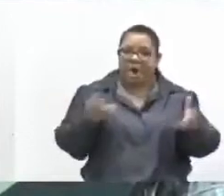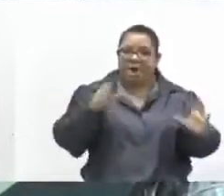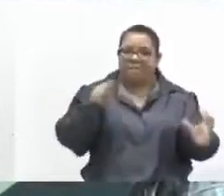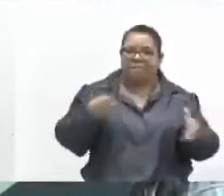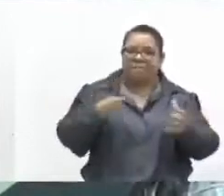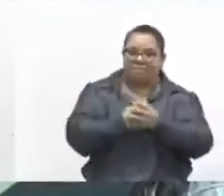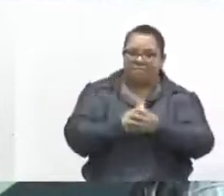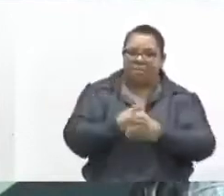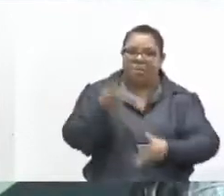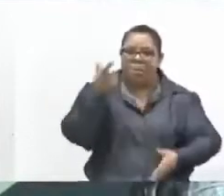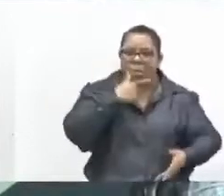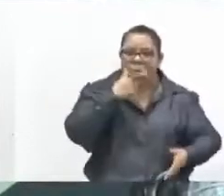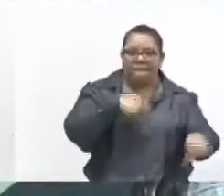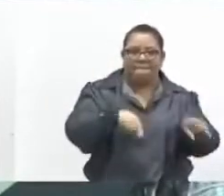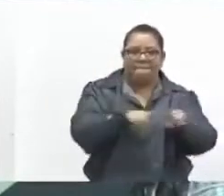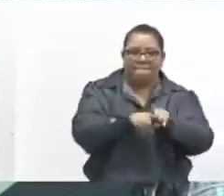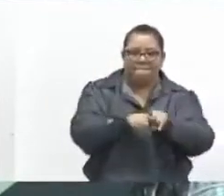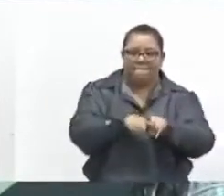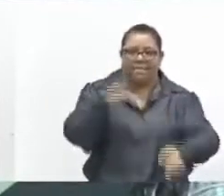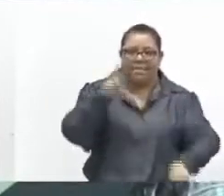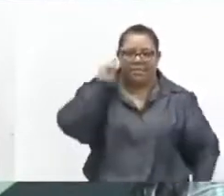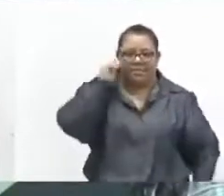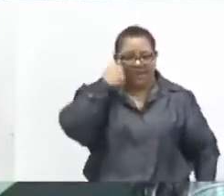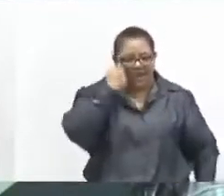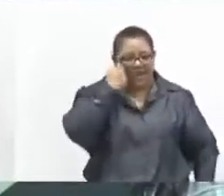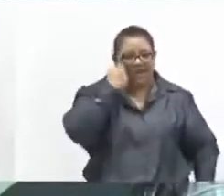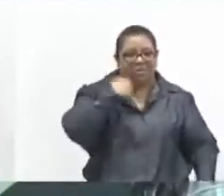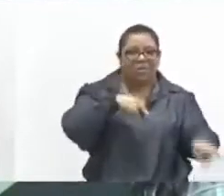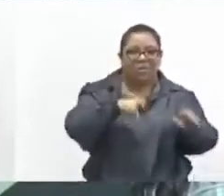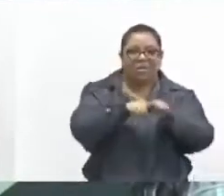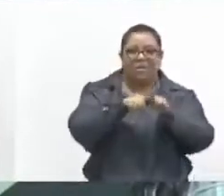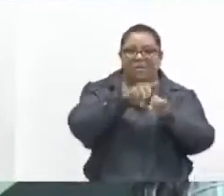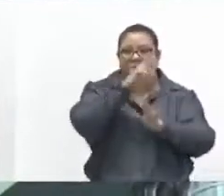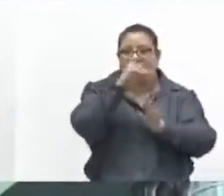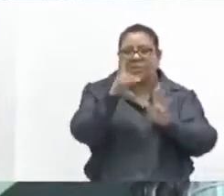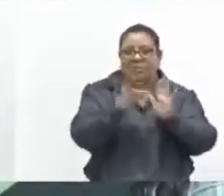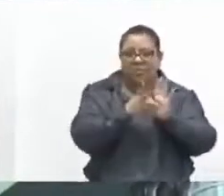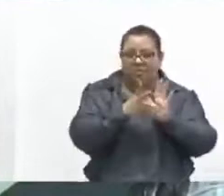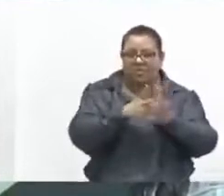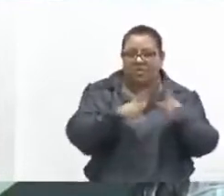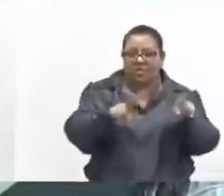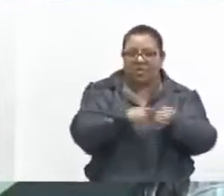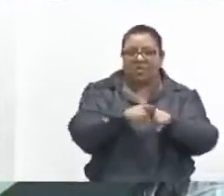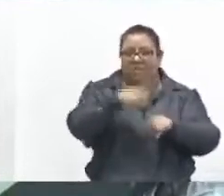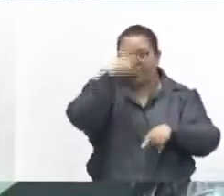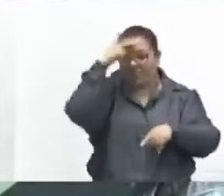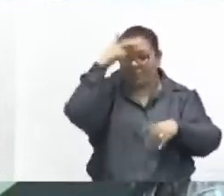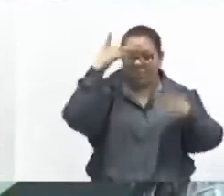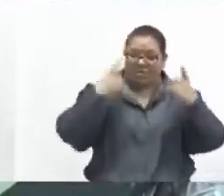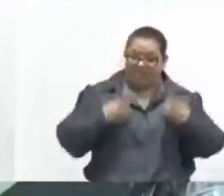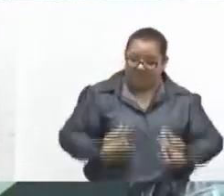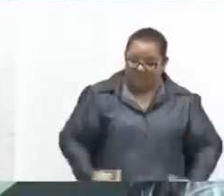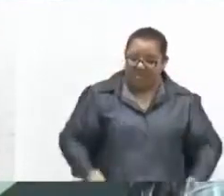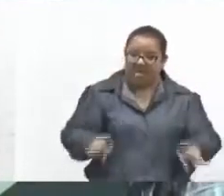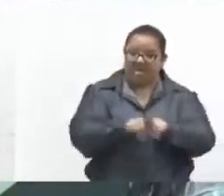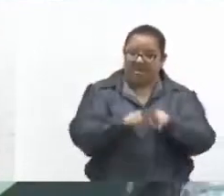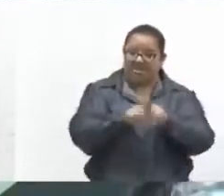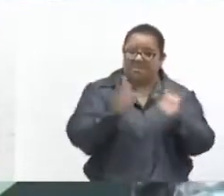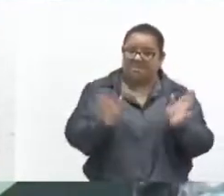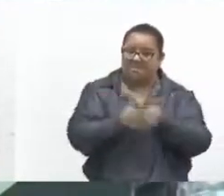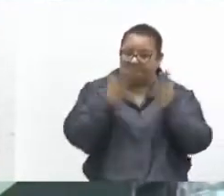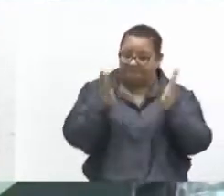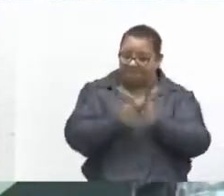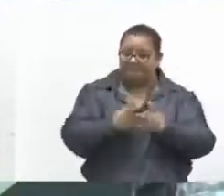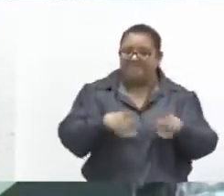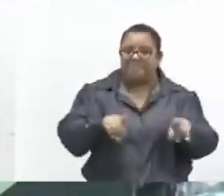a gente conseguiu ter preto, pardo, ter indígena, ter estudante com deficiência, ter estudante pobre e estudante de